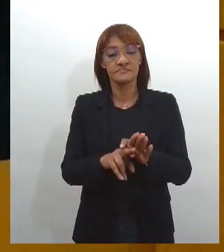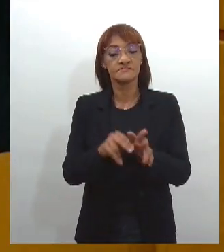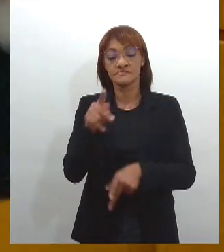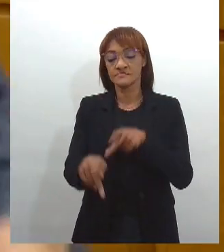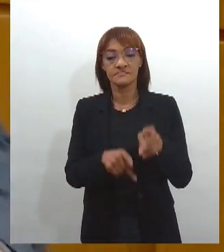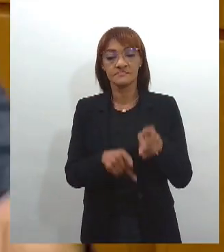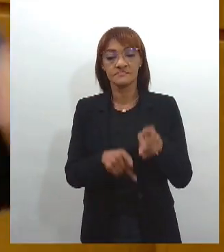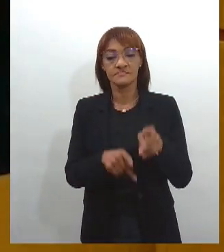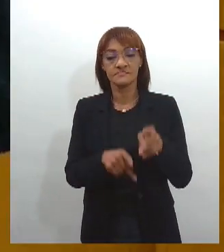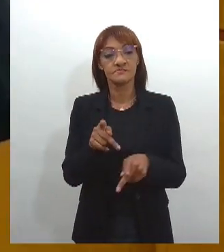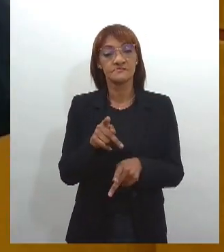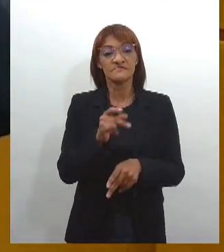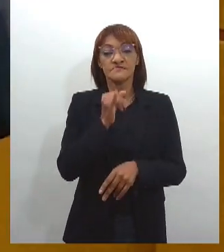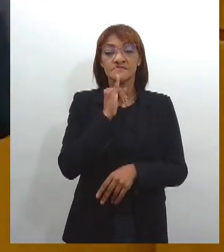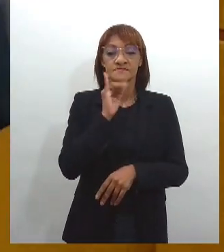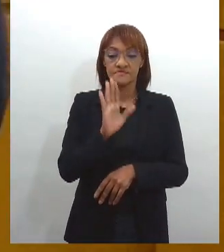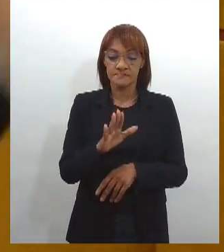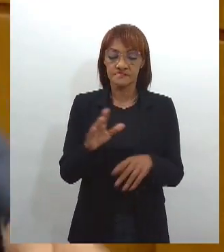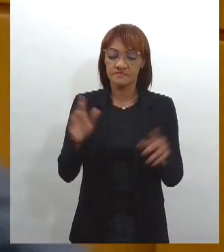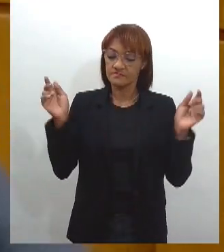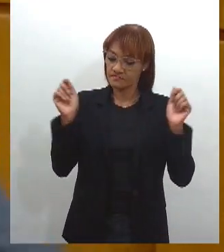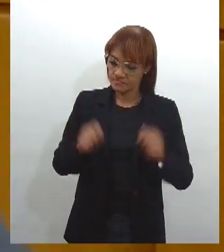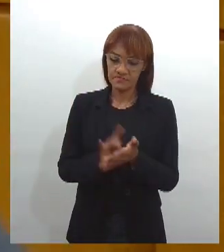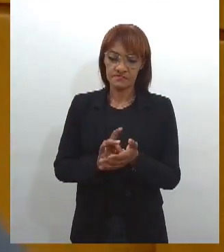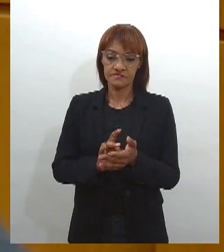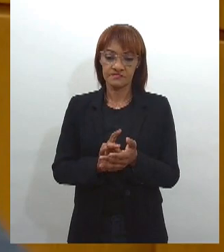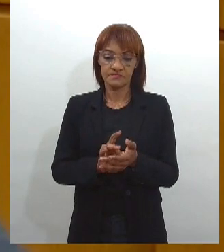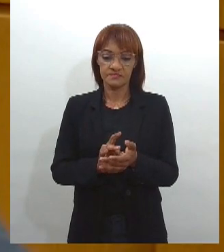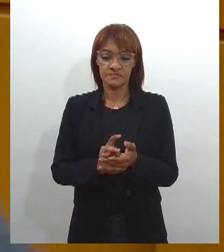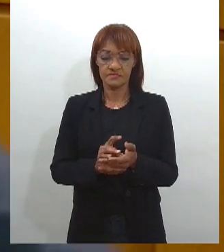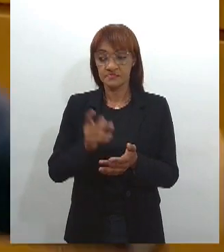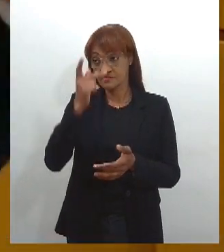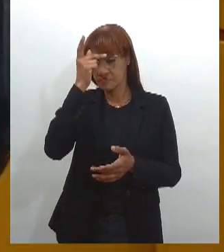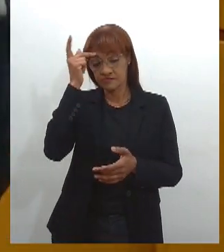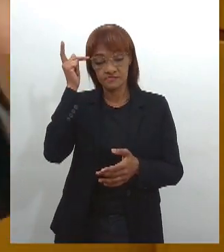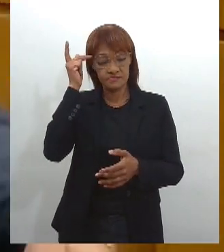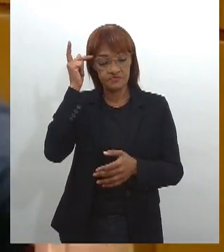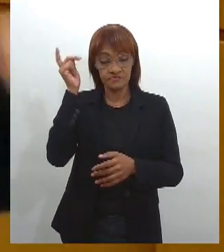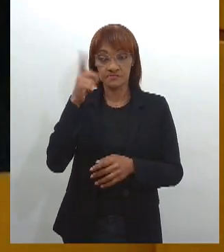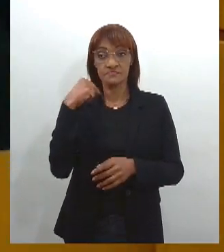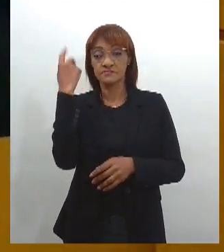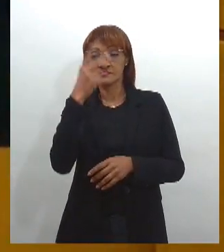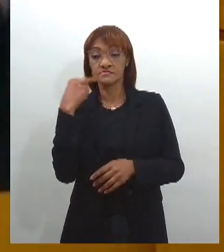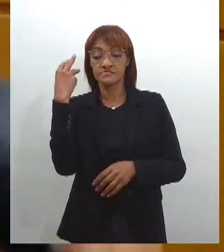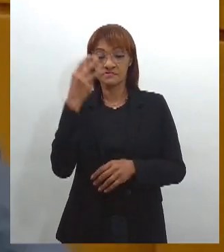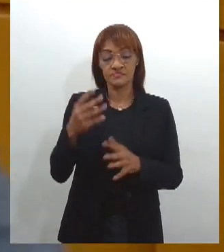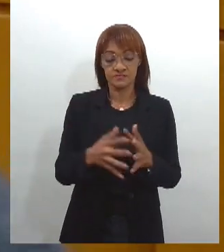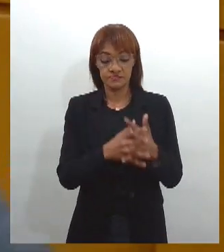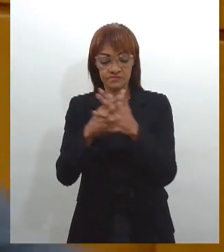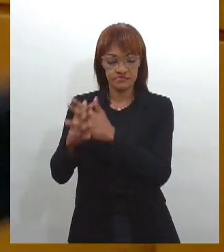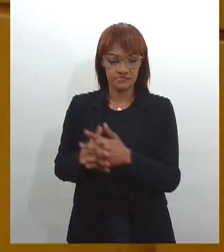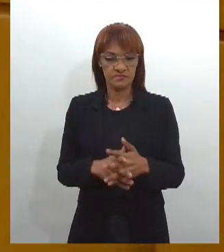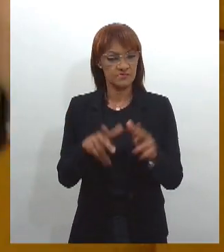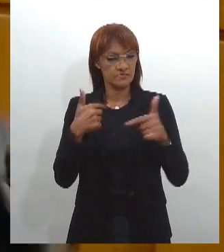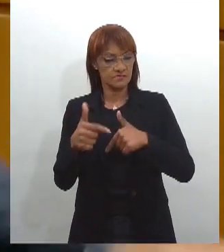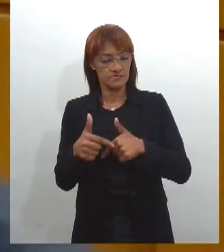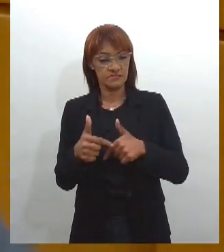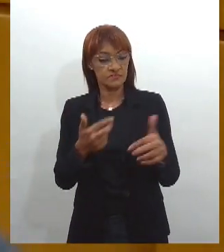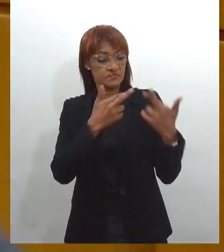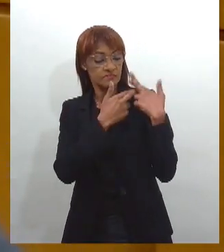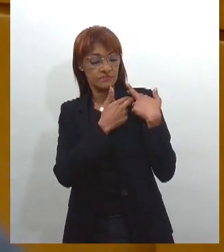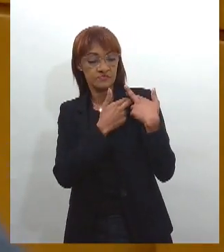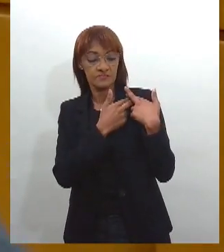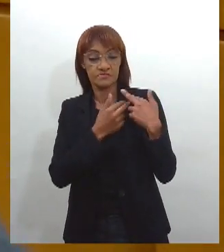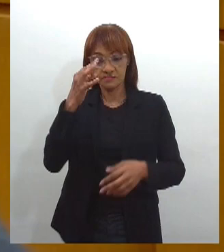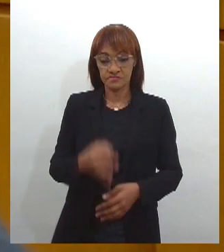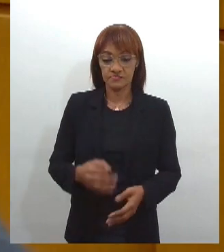que dorme pouco, o cara que passa dias virado na estrada para levar mercadoria, para cumprir seu compromisso e para representar o